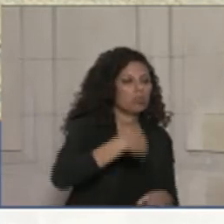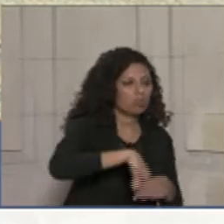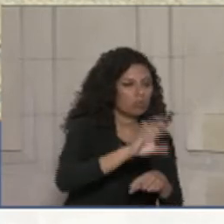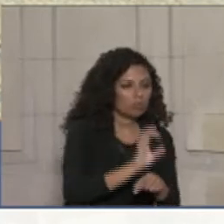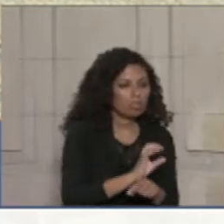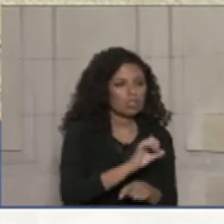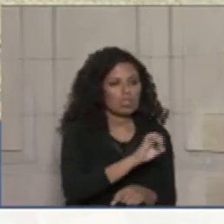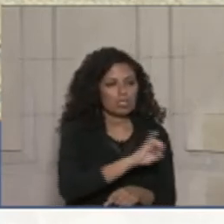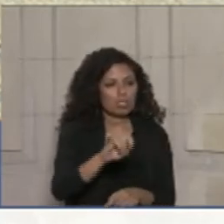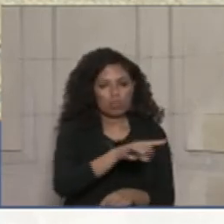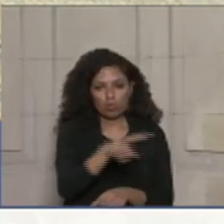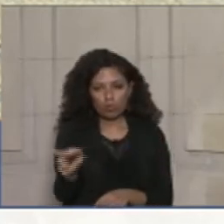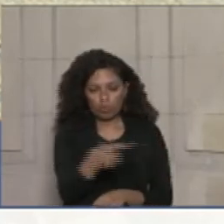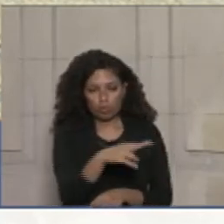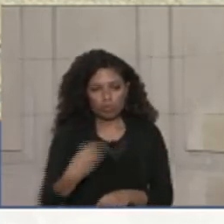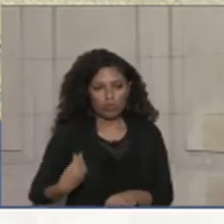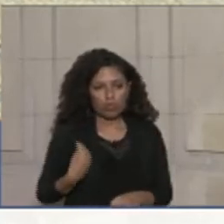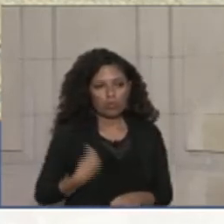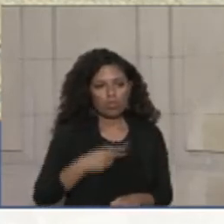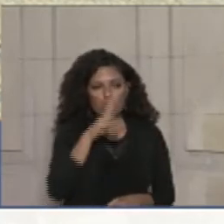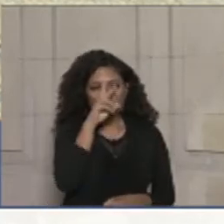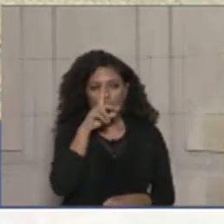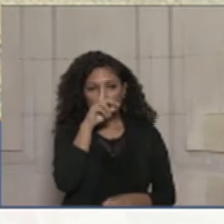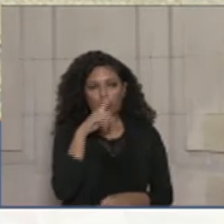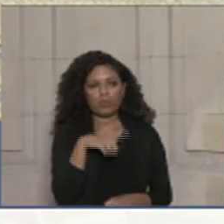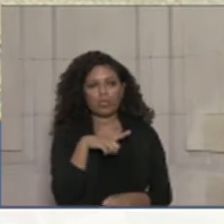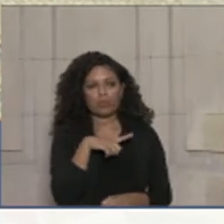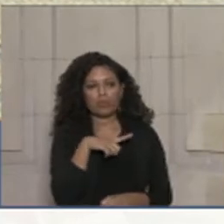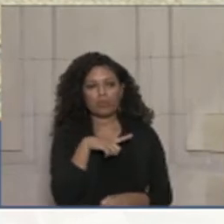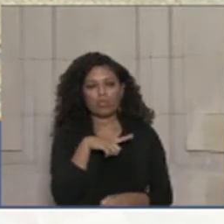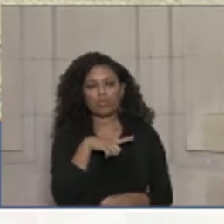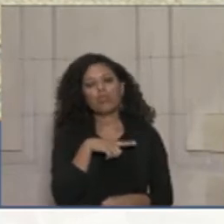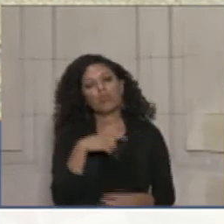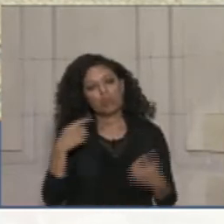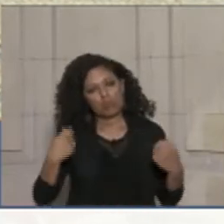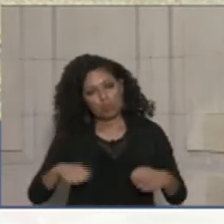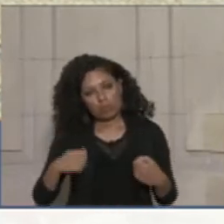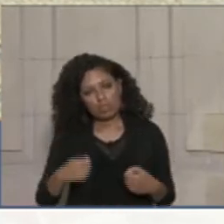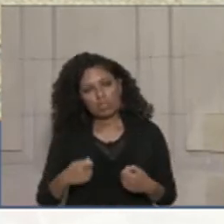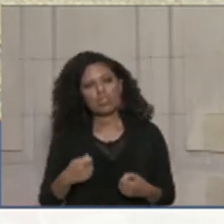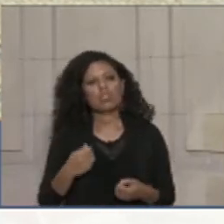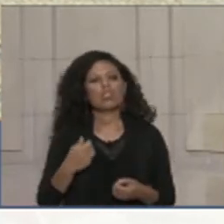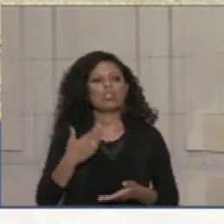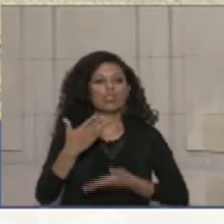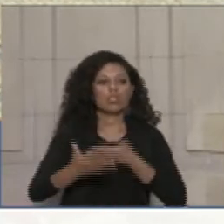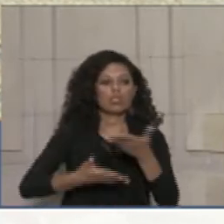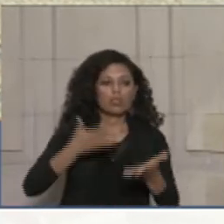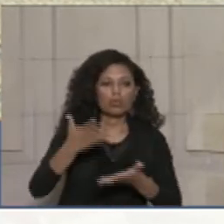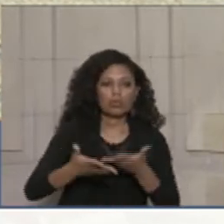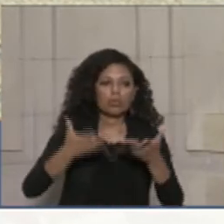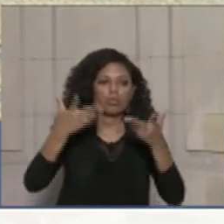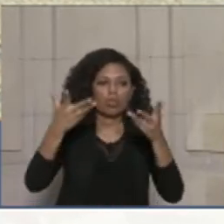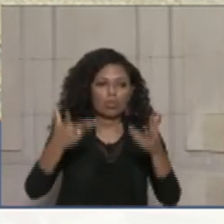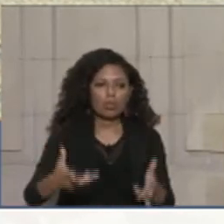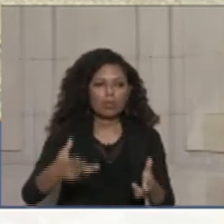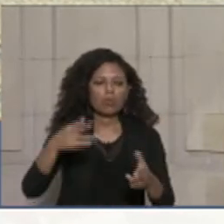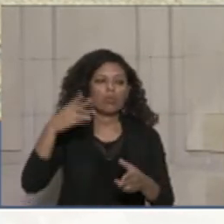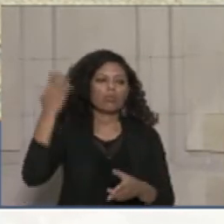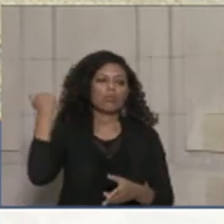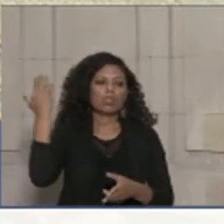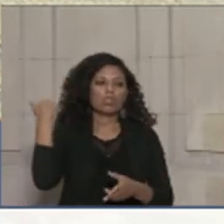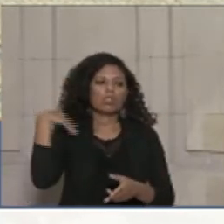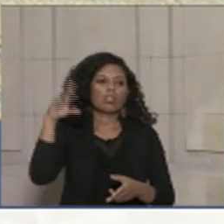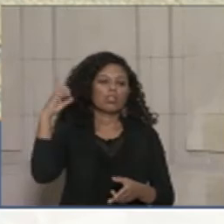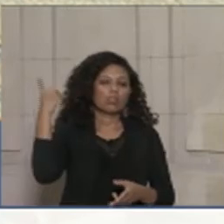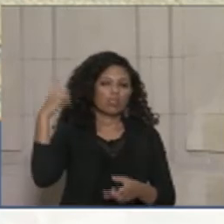têm risco de vida de vocês, tem que ter o mesmo tratamento que teve durante muitos anos aqui o deputado